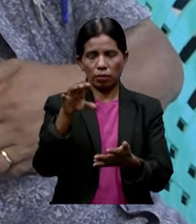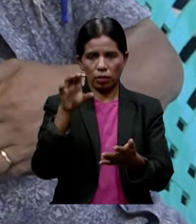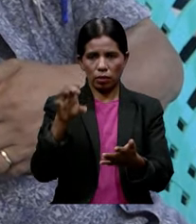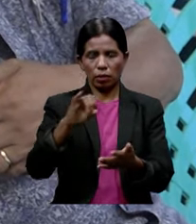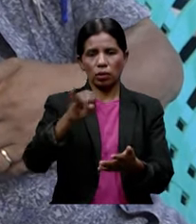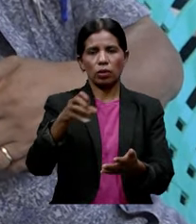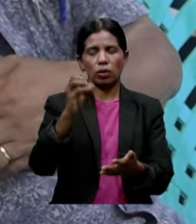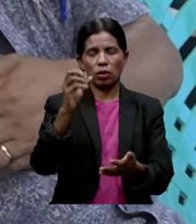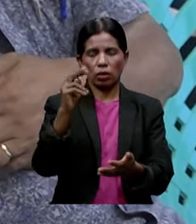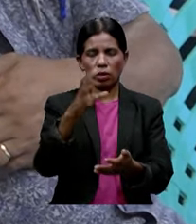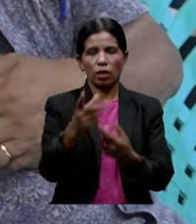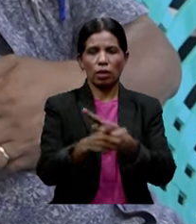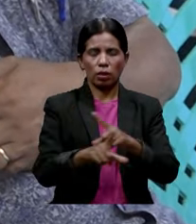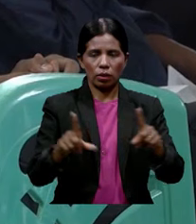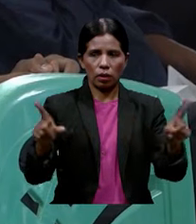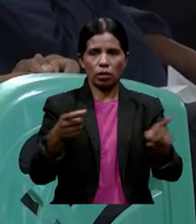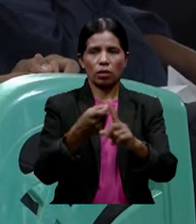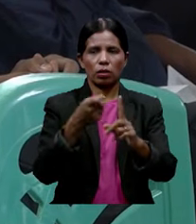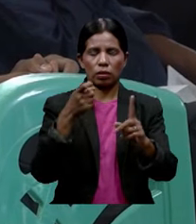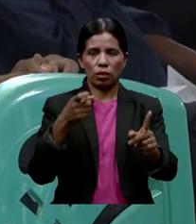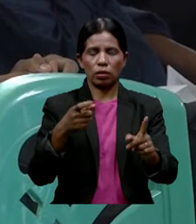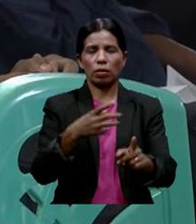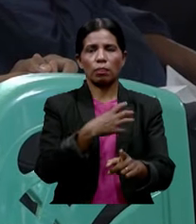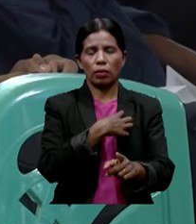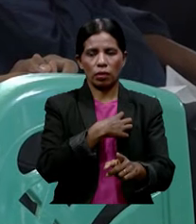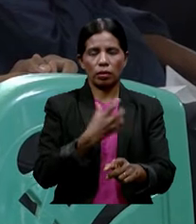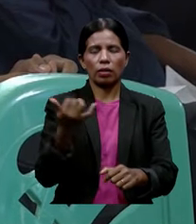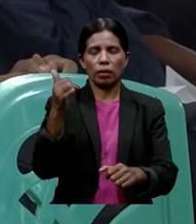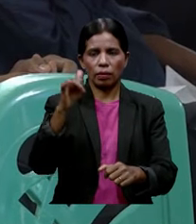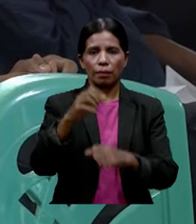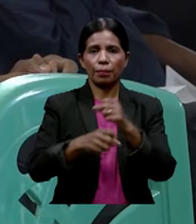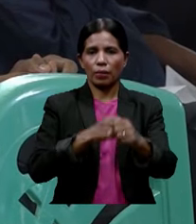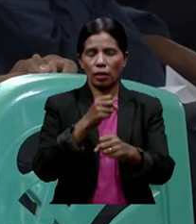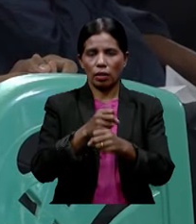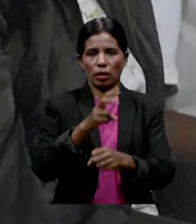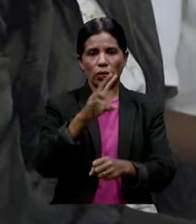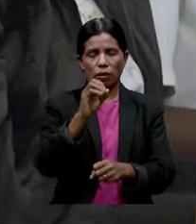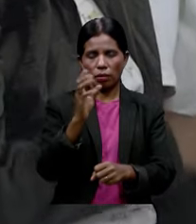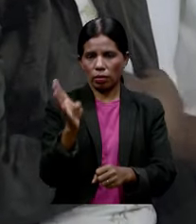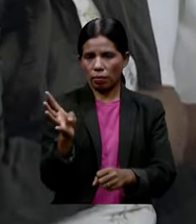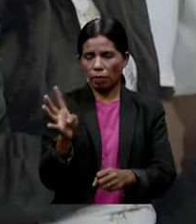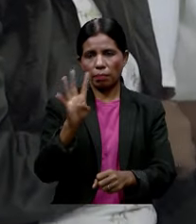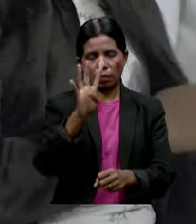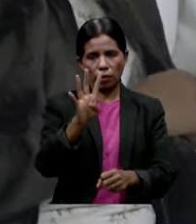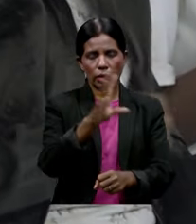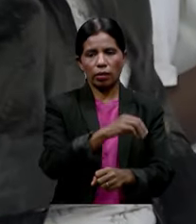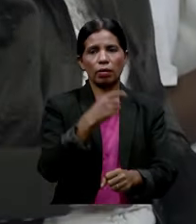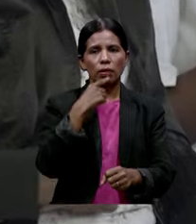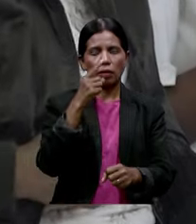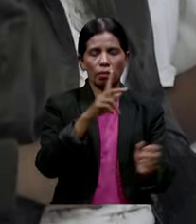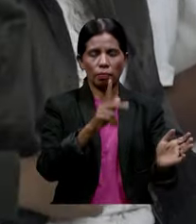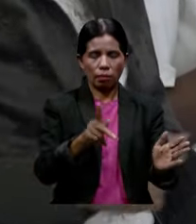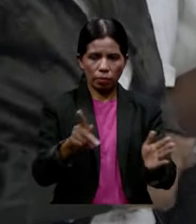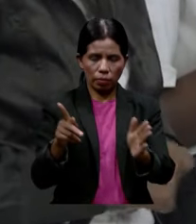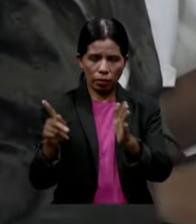Naranjona Libertada, controla Rússia Polisário. Desde Tina Rehun Rua Hat, Marroco continua a receita plano breaker